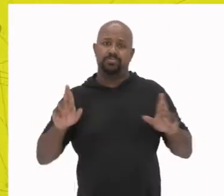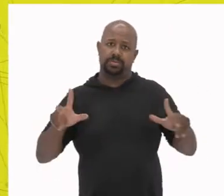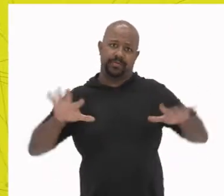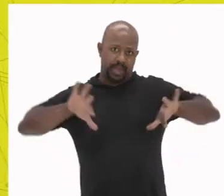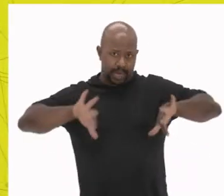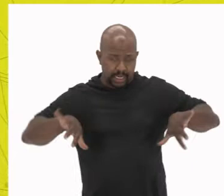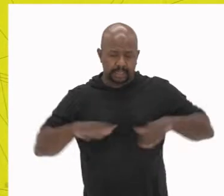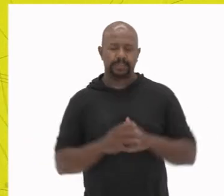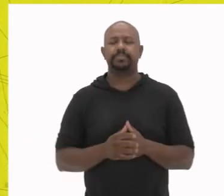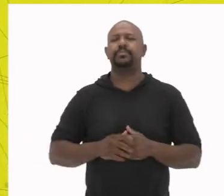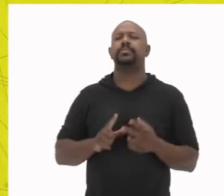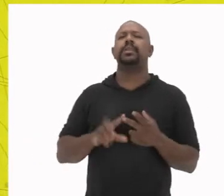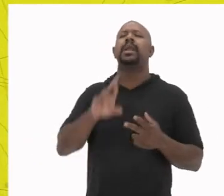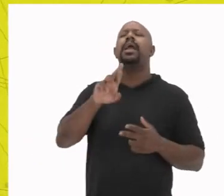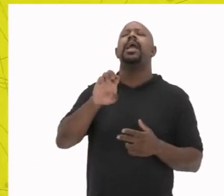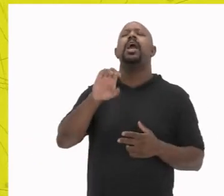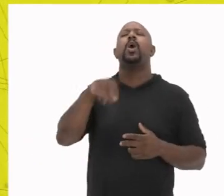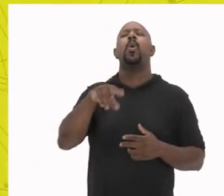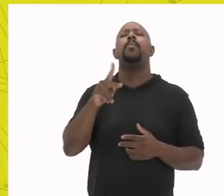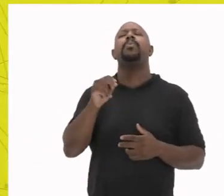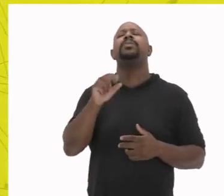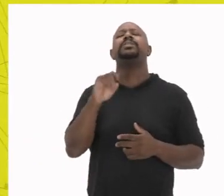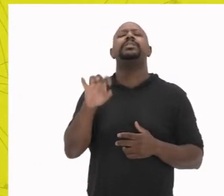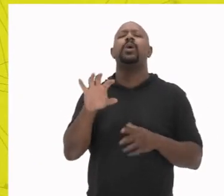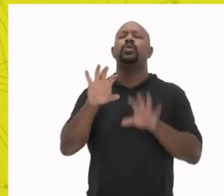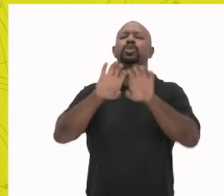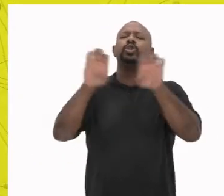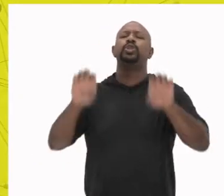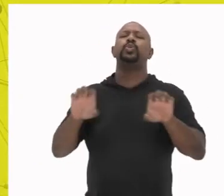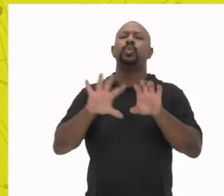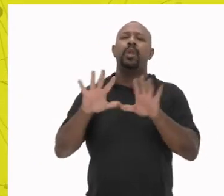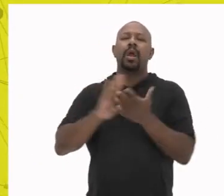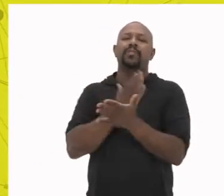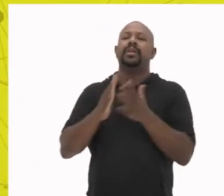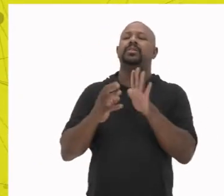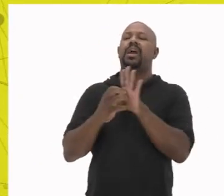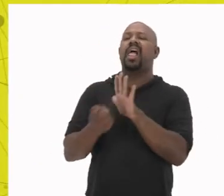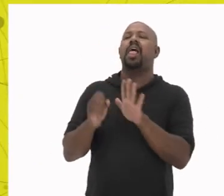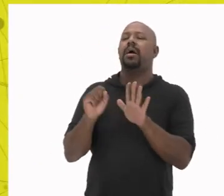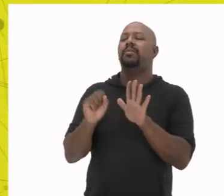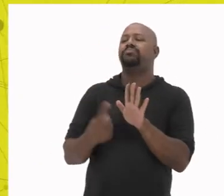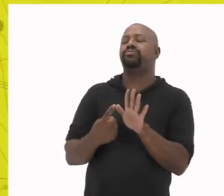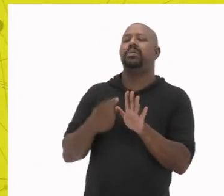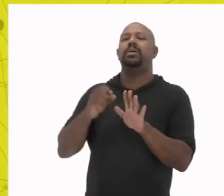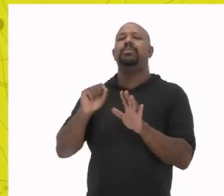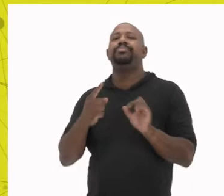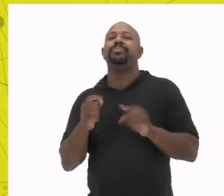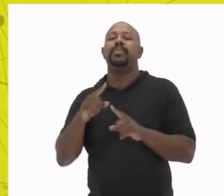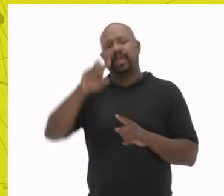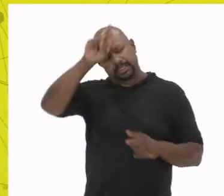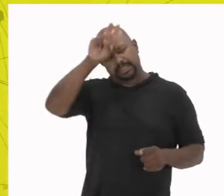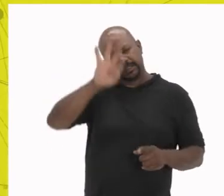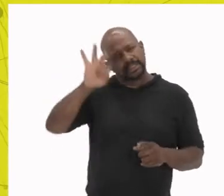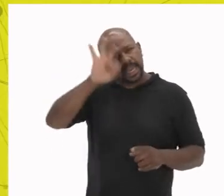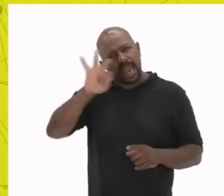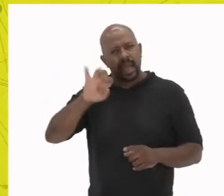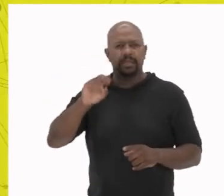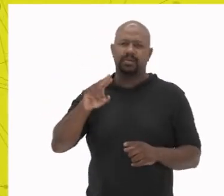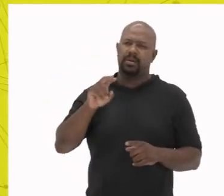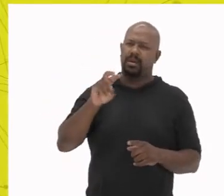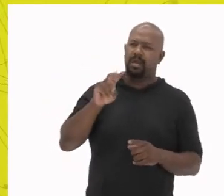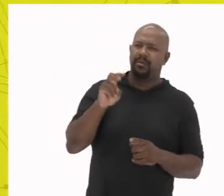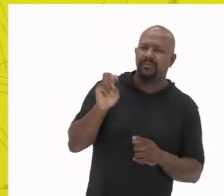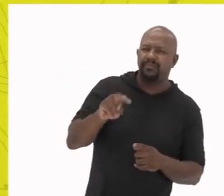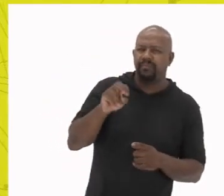tela. Recomposição estrutural, que se trata de recompor áreas que foram perdidas por ataque de insetos